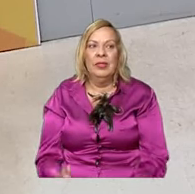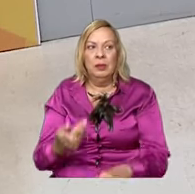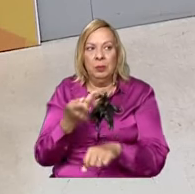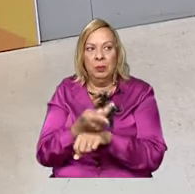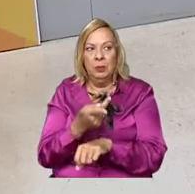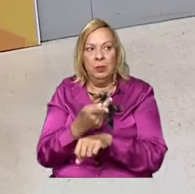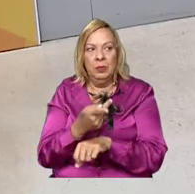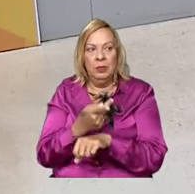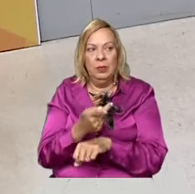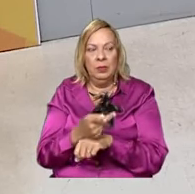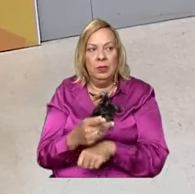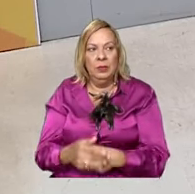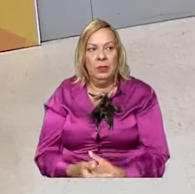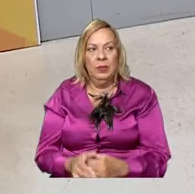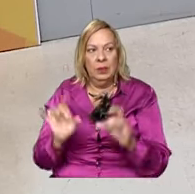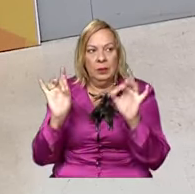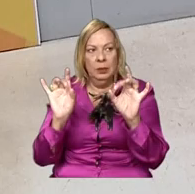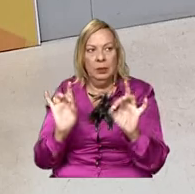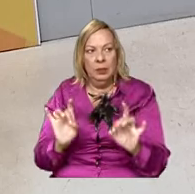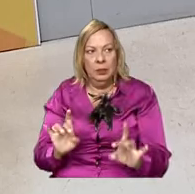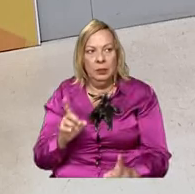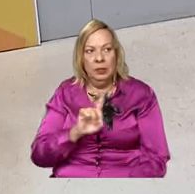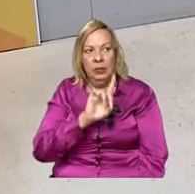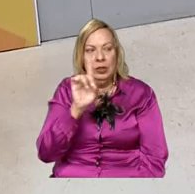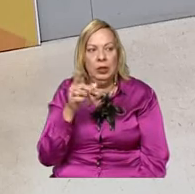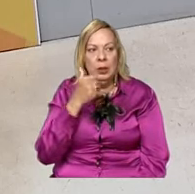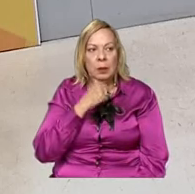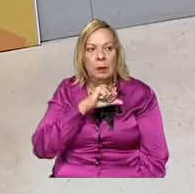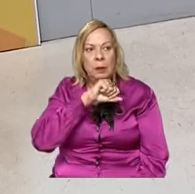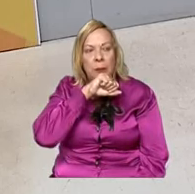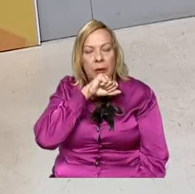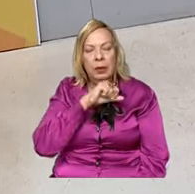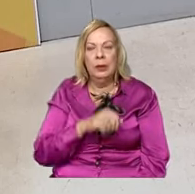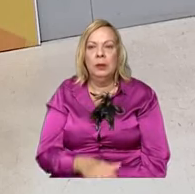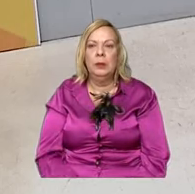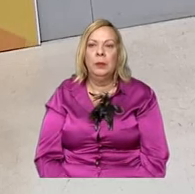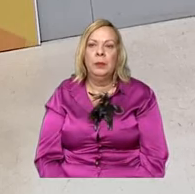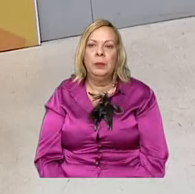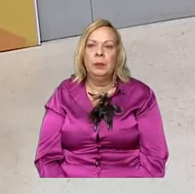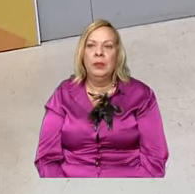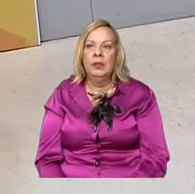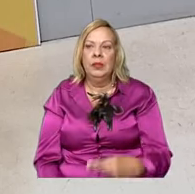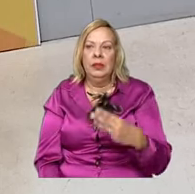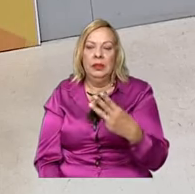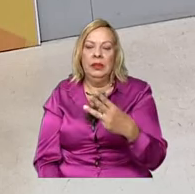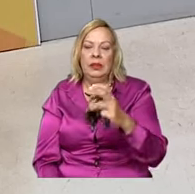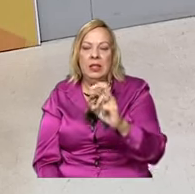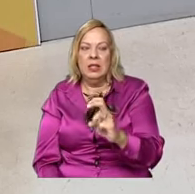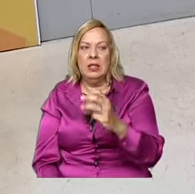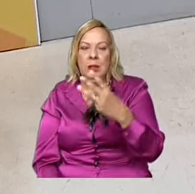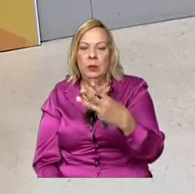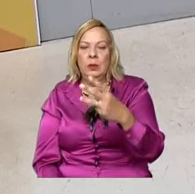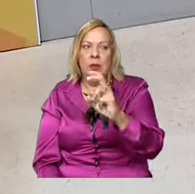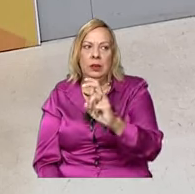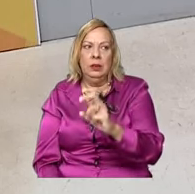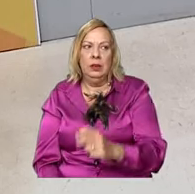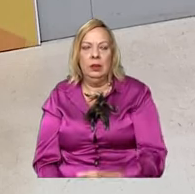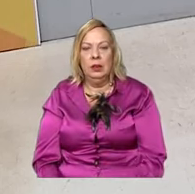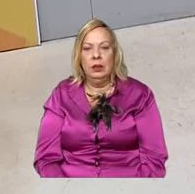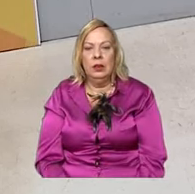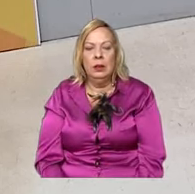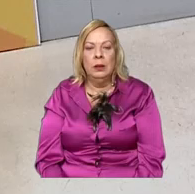premiação inesquecível, especial Dia das Mães. Simbora, por uma bolinha apenas, será que é essa? Número 35,